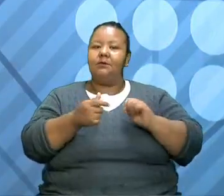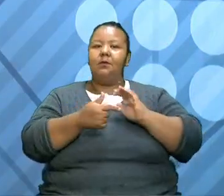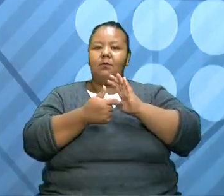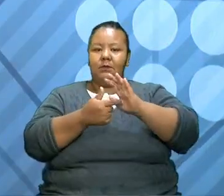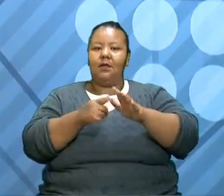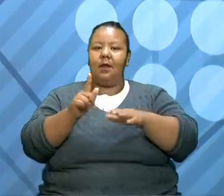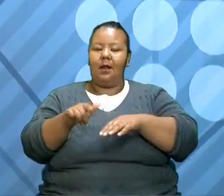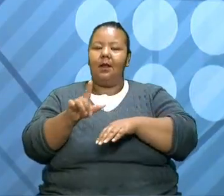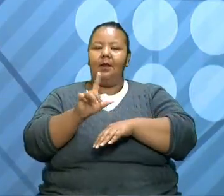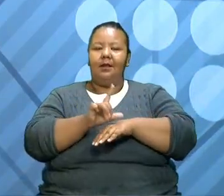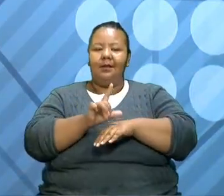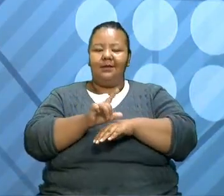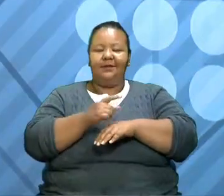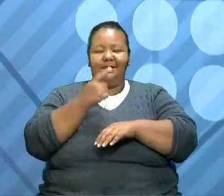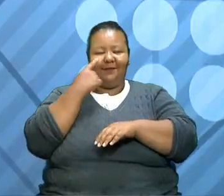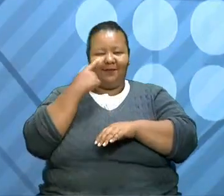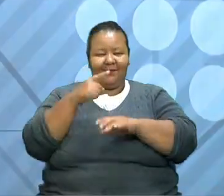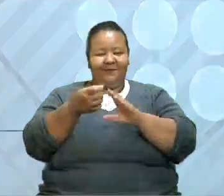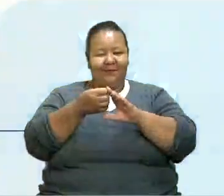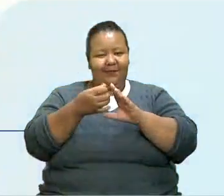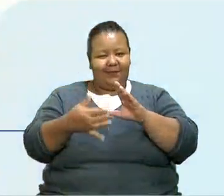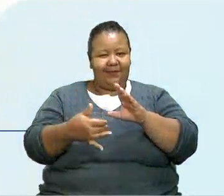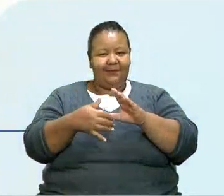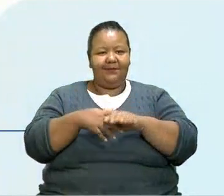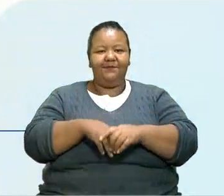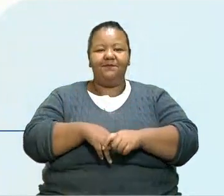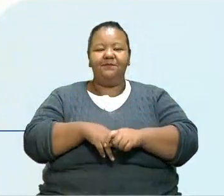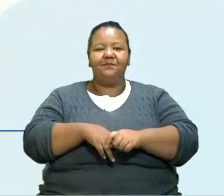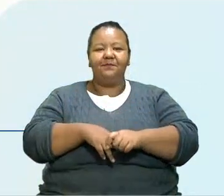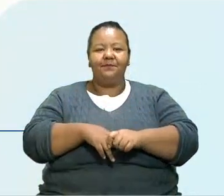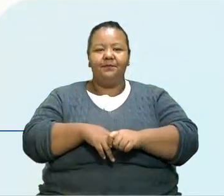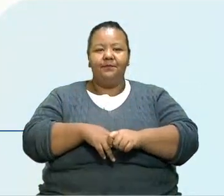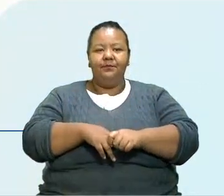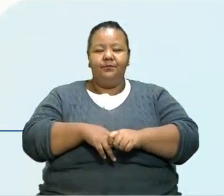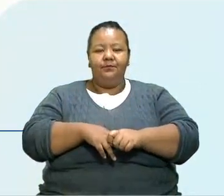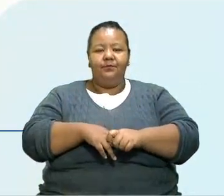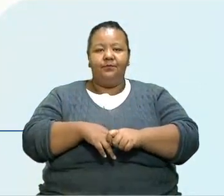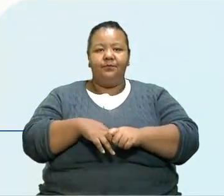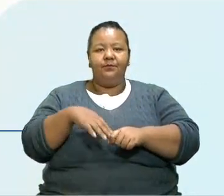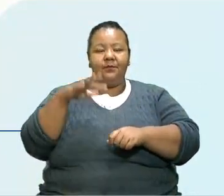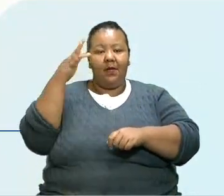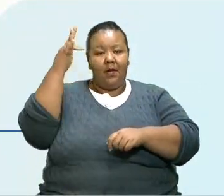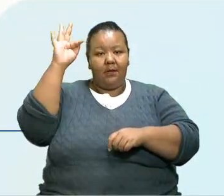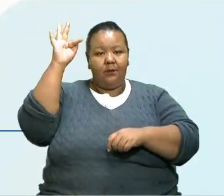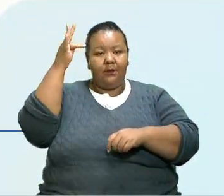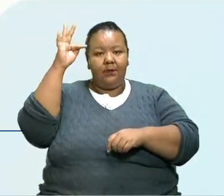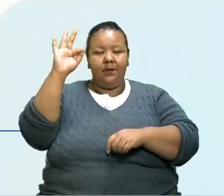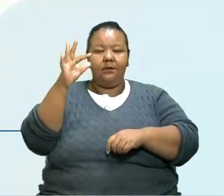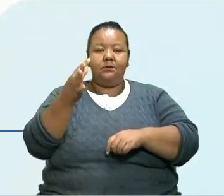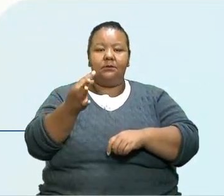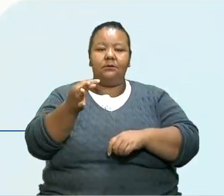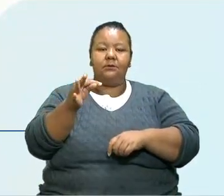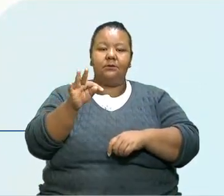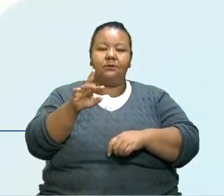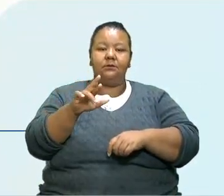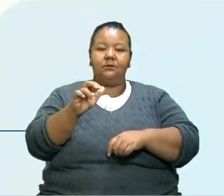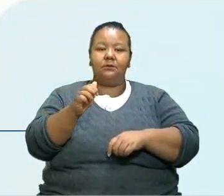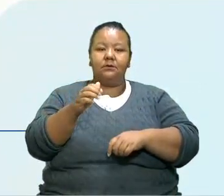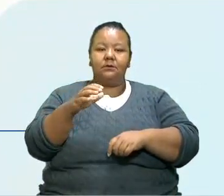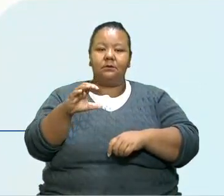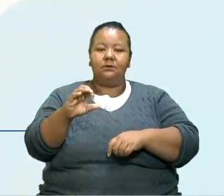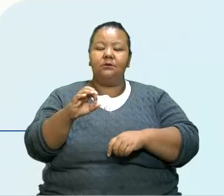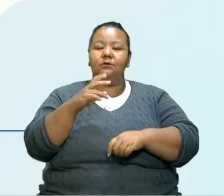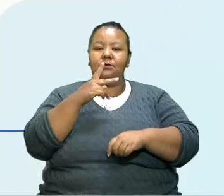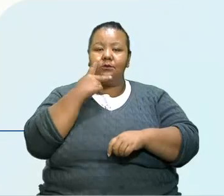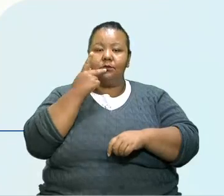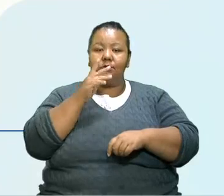mostrar que é líder. Então, vamos ver essas características da teoria dos traços. A teoria dos traços, então, ela diz que nasce pronto. Então, eu tenho